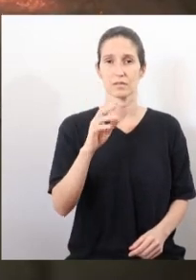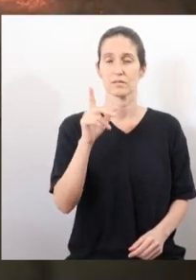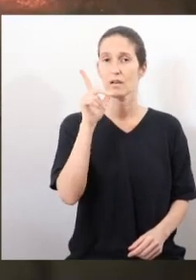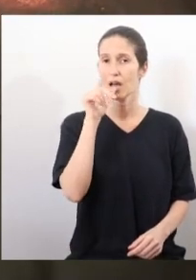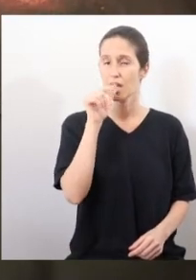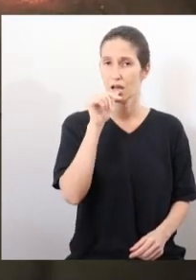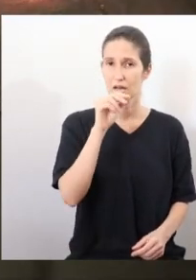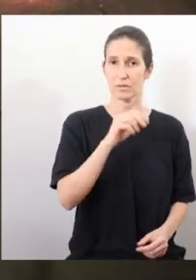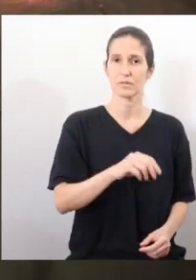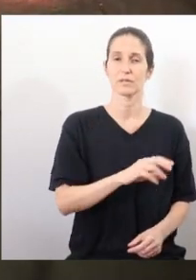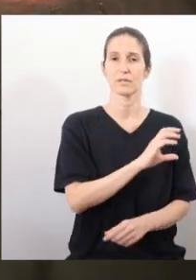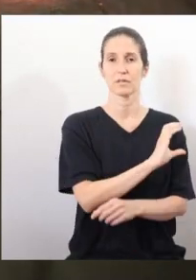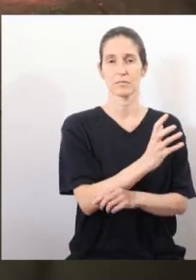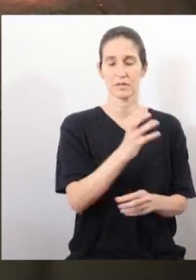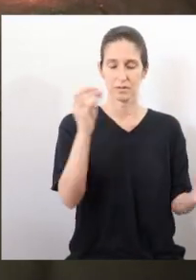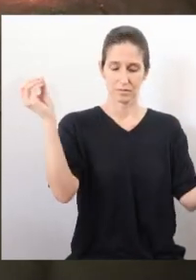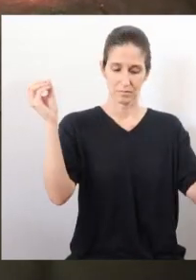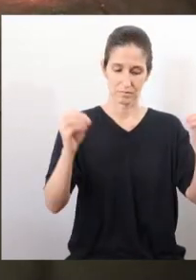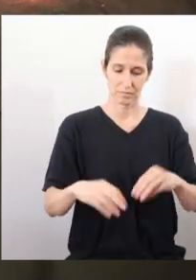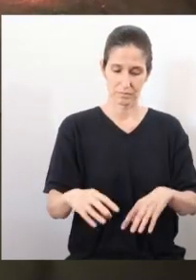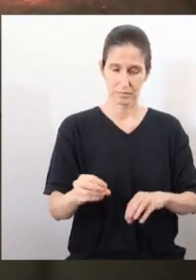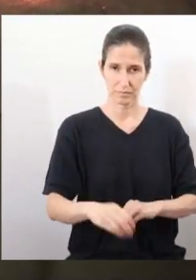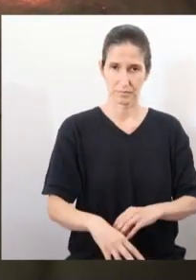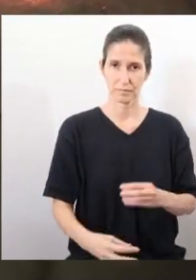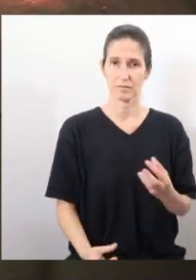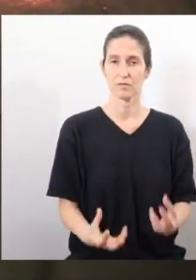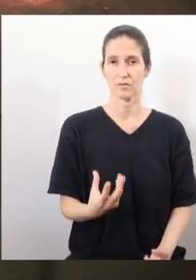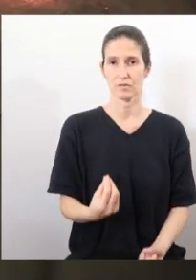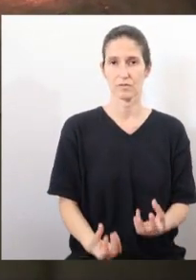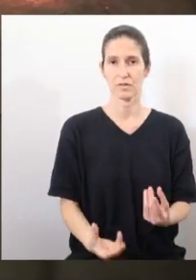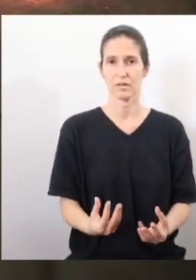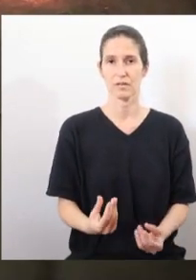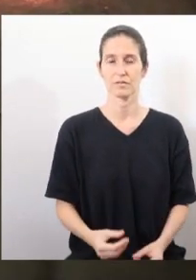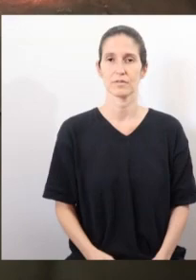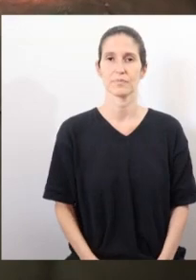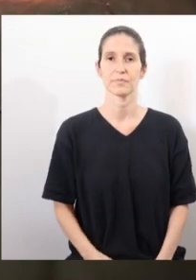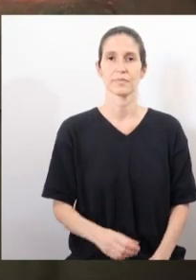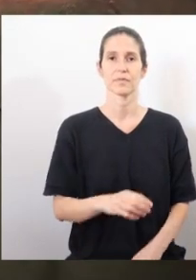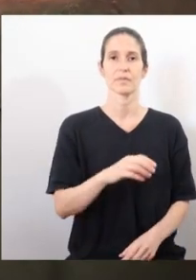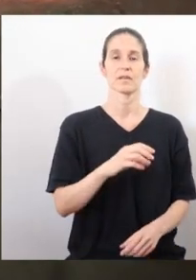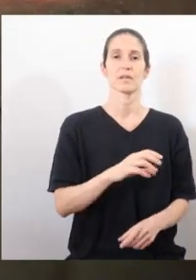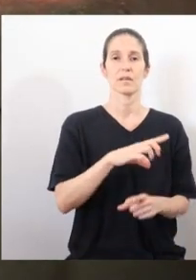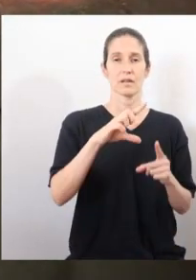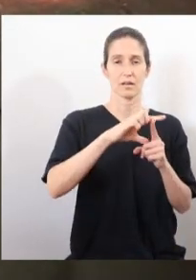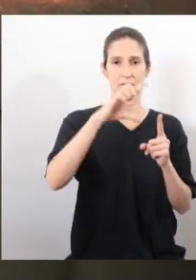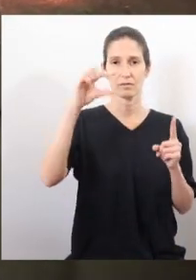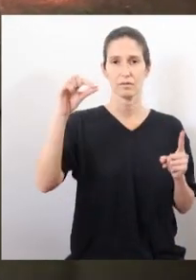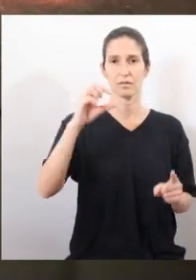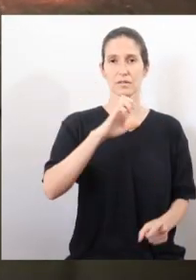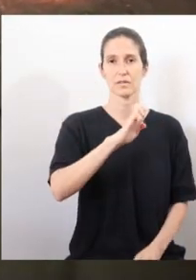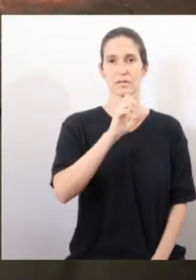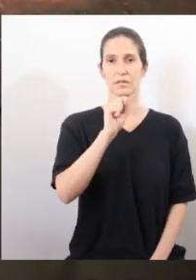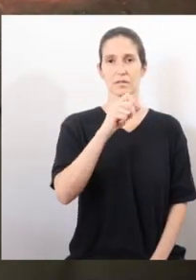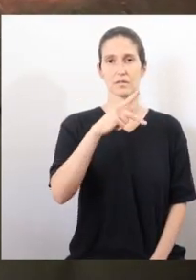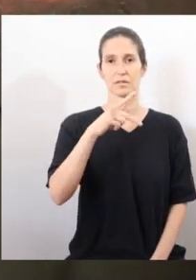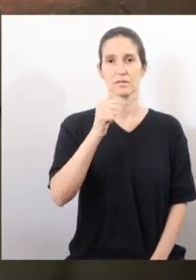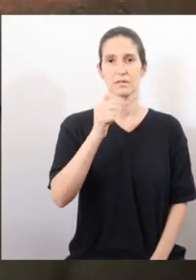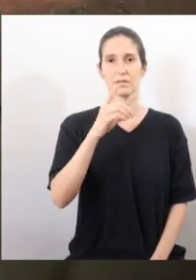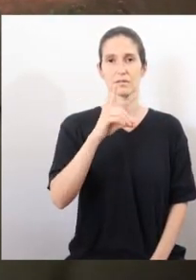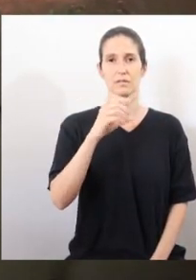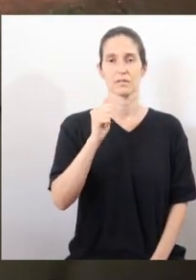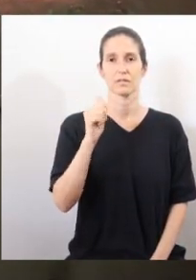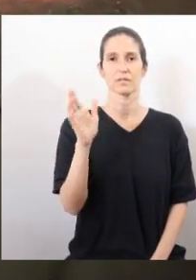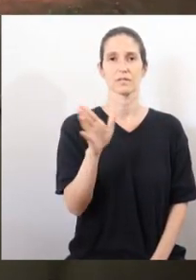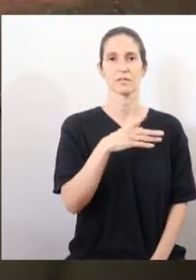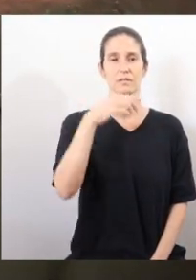d'água, para um litro d'água, quantidade que você vai ver. Essa espada de São Jorge é cortada em